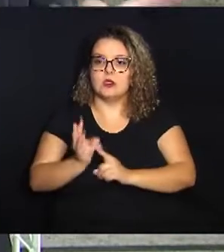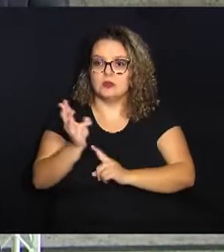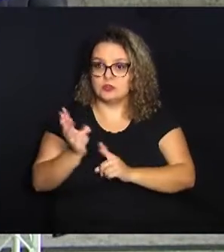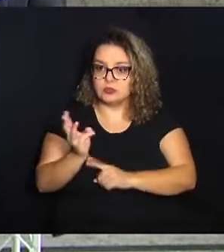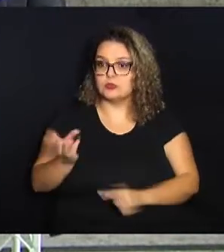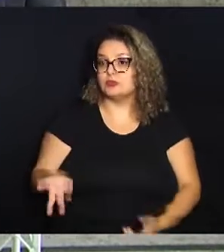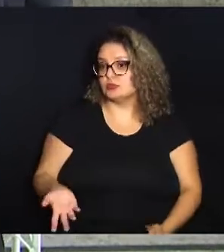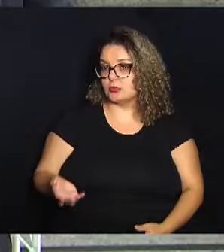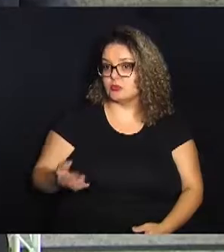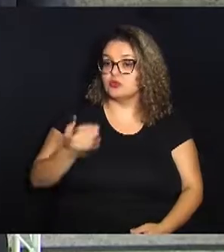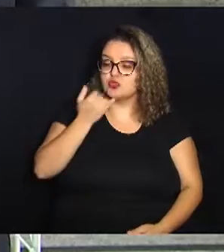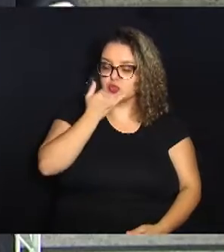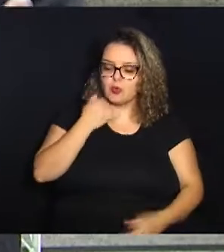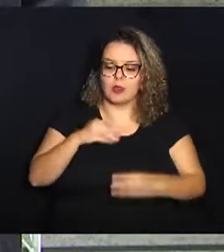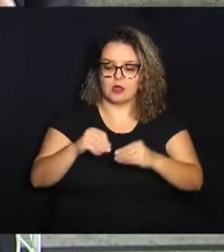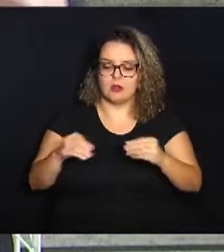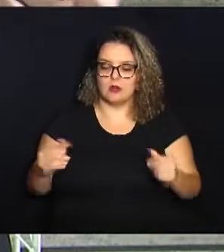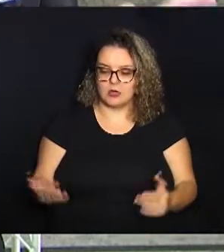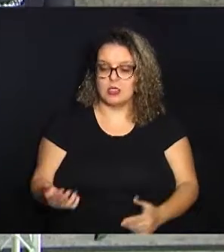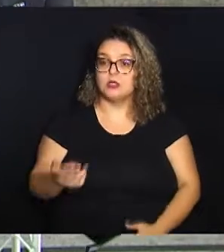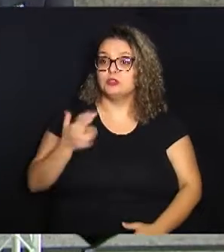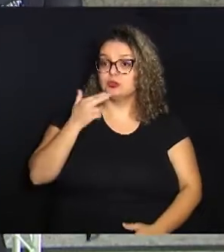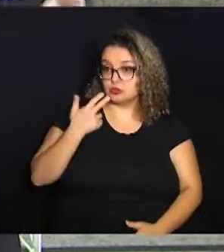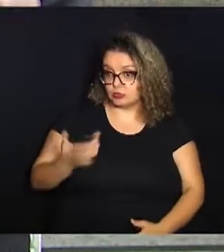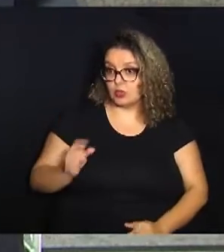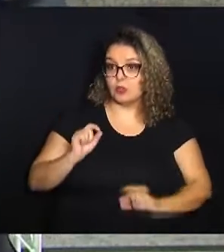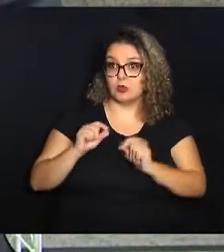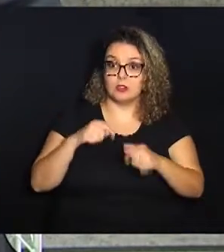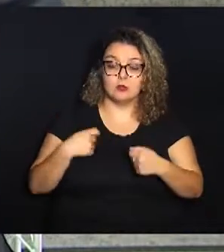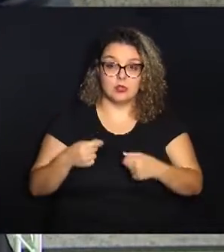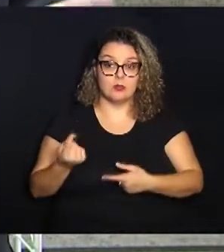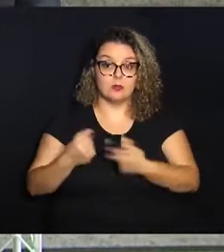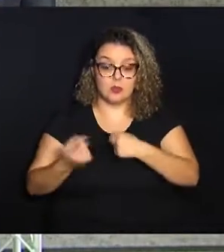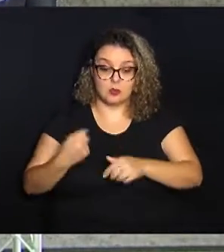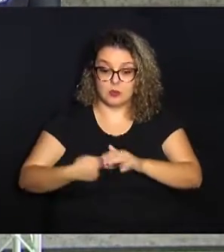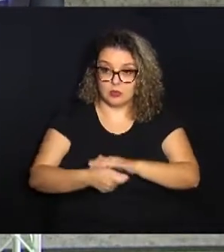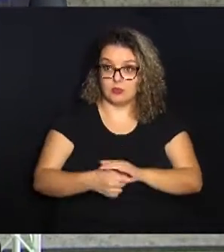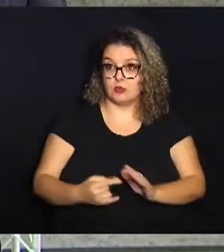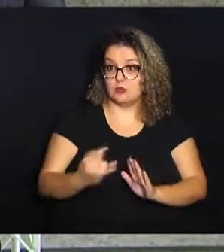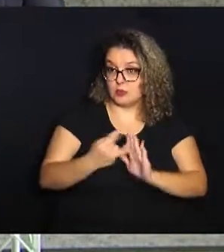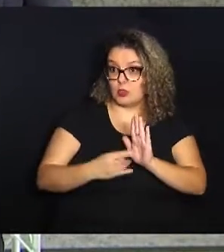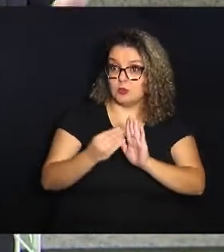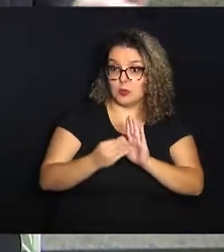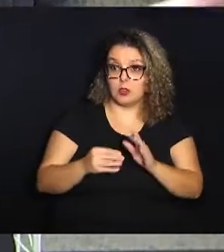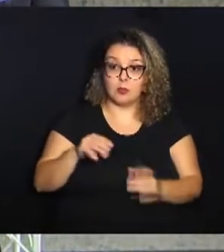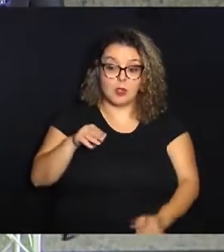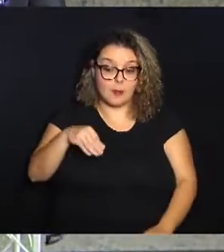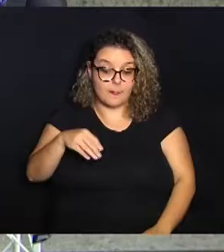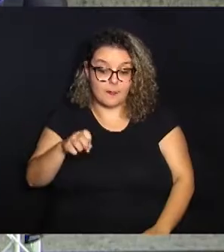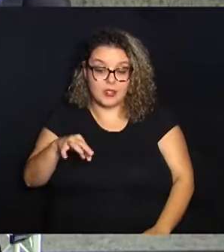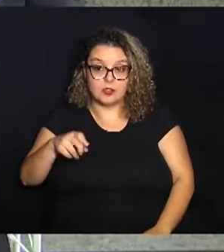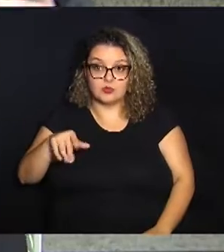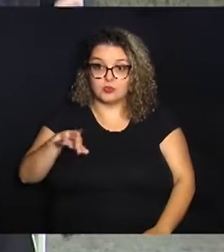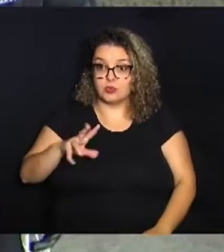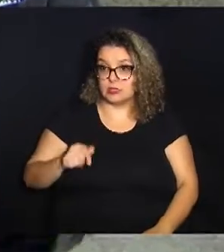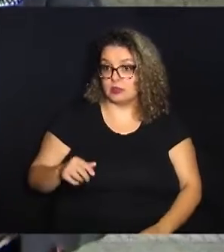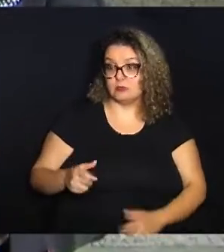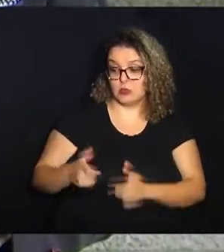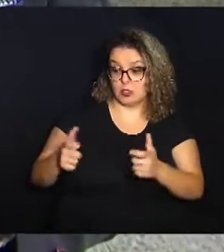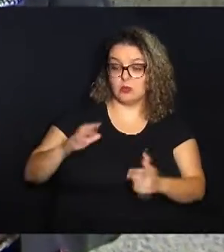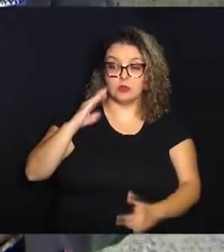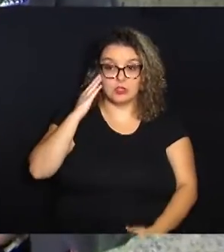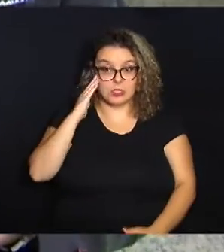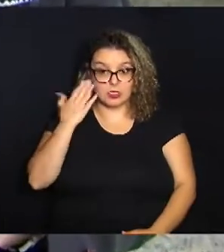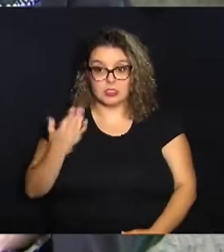E hoje o que essa startup às vezes precisa é de um incentivo fiscal, financeiro, é uma mentoria, com um grande player do mercado, que entende como o